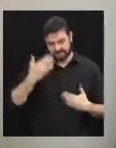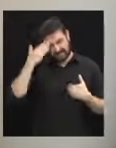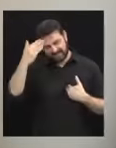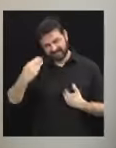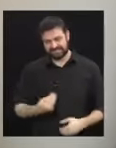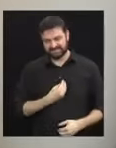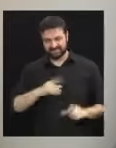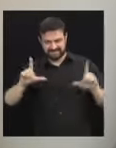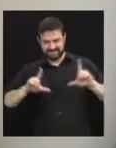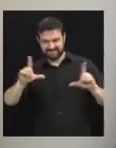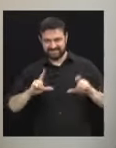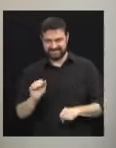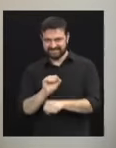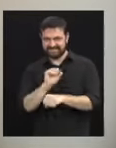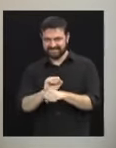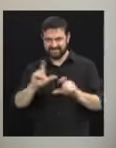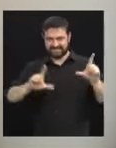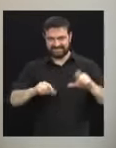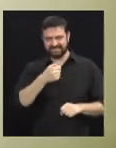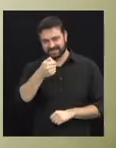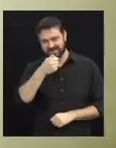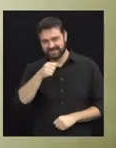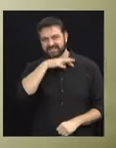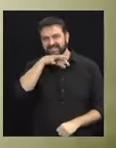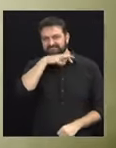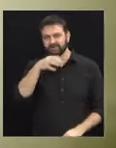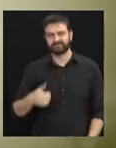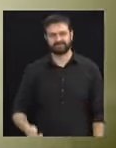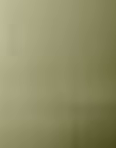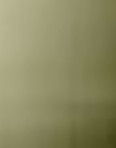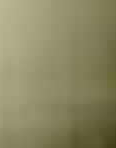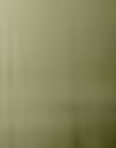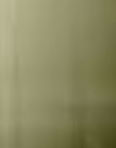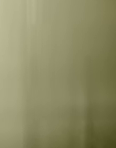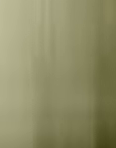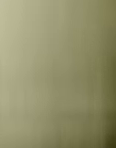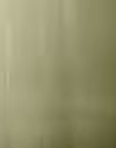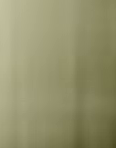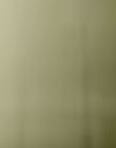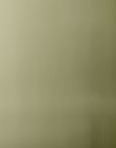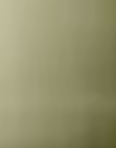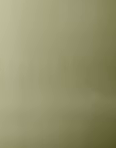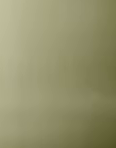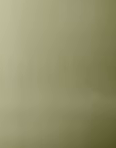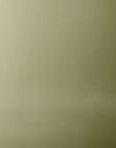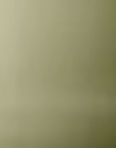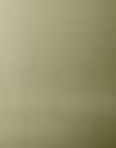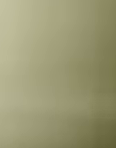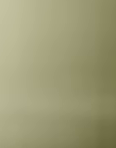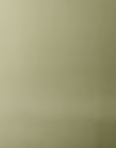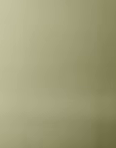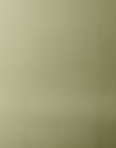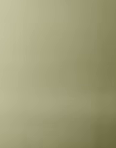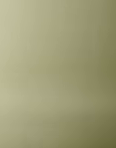companhia e até o próximo Espaço Aberto Animal.